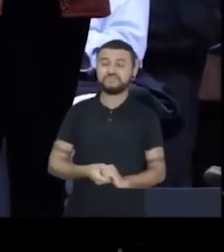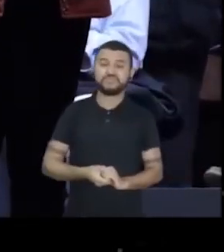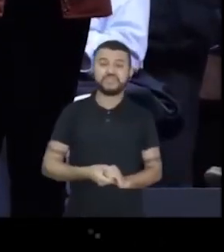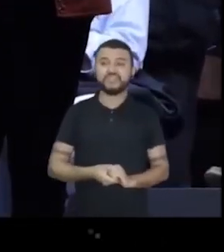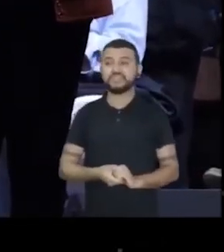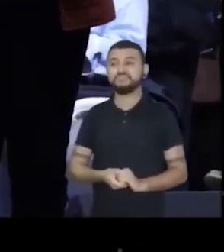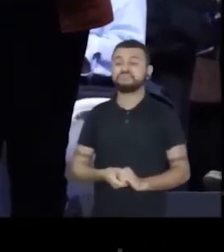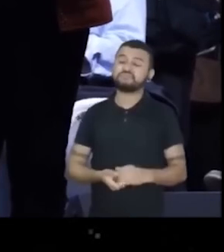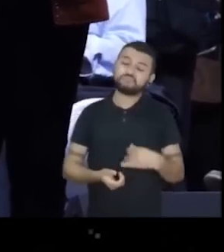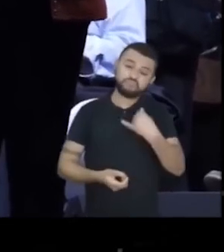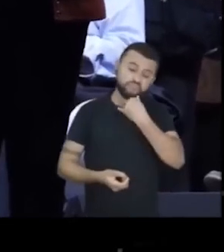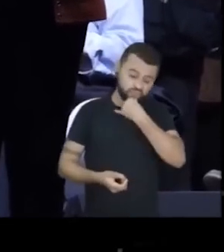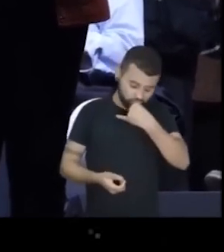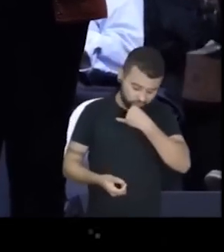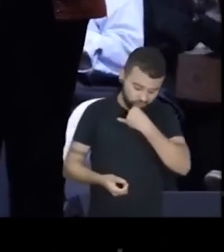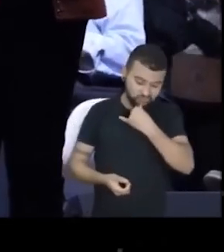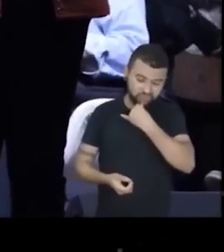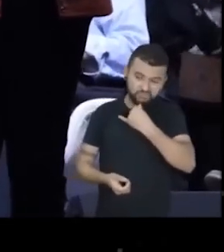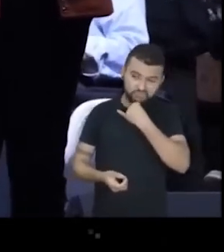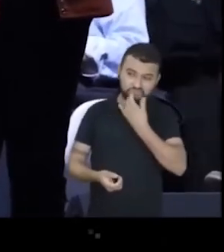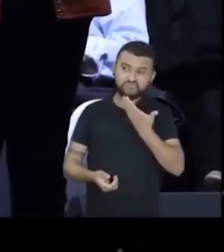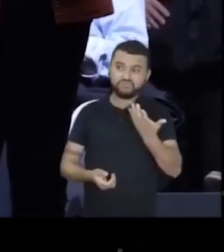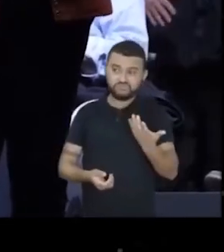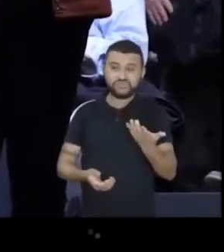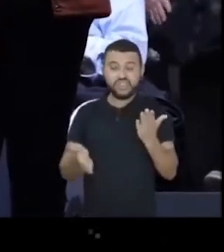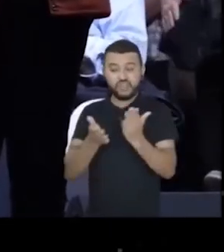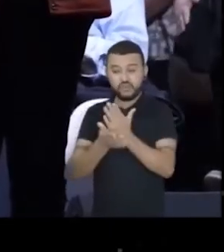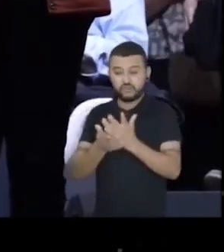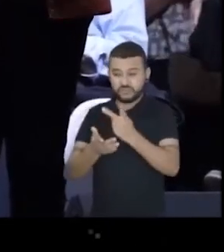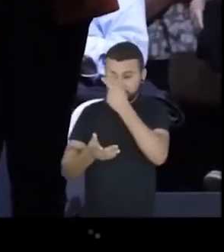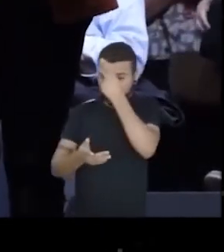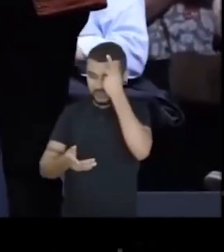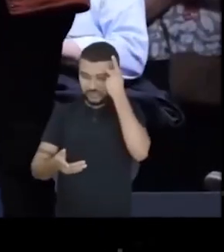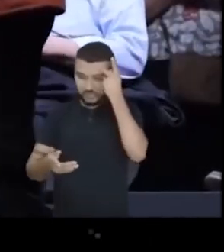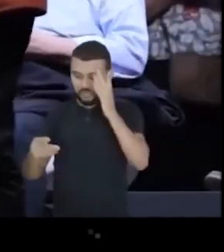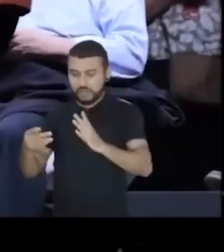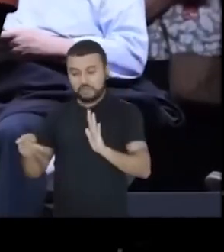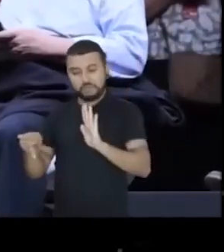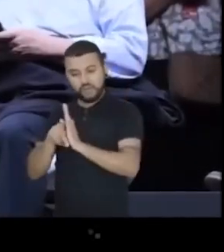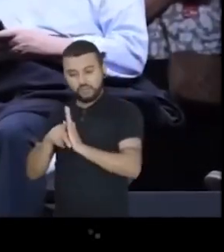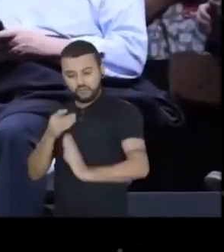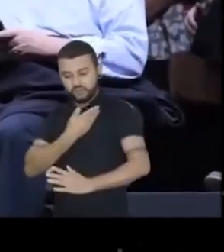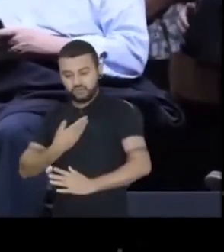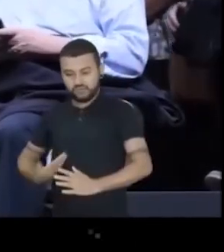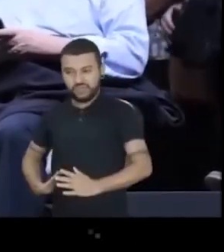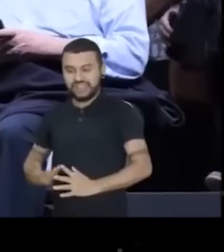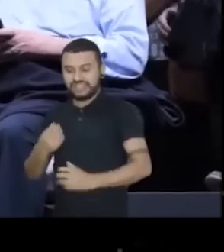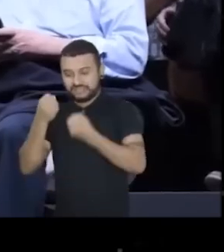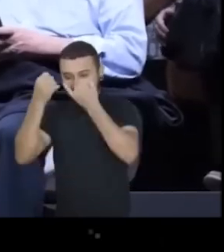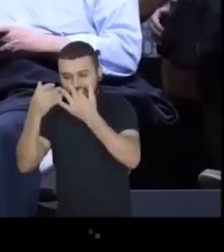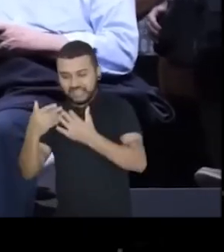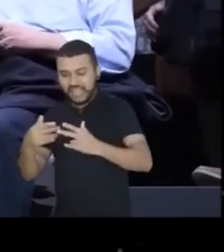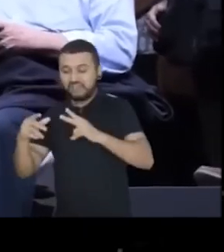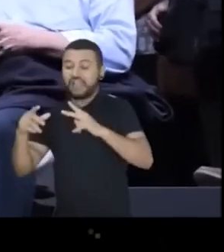Infelizmente, pessoas da República disseram que o Palácio do Alvorada e o Palácio